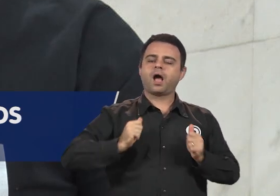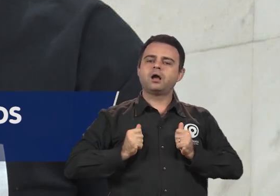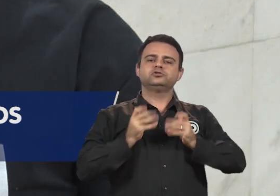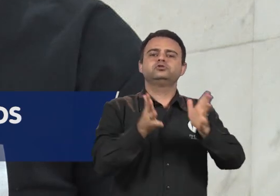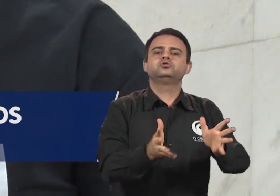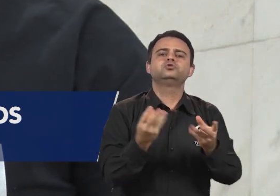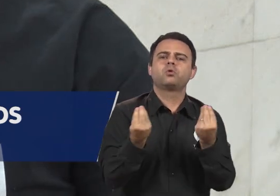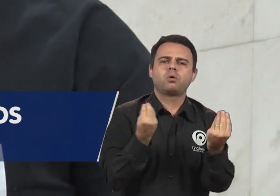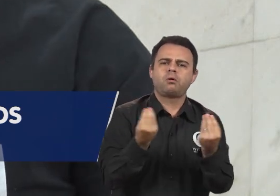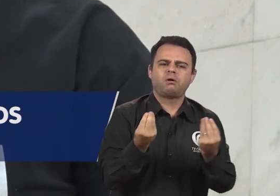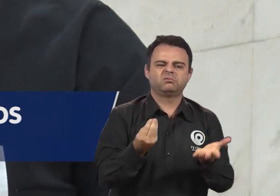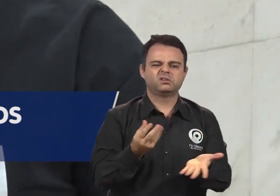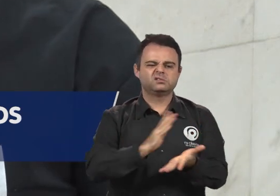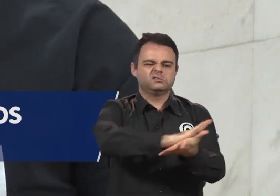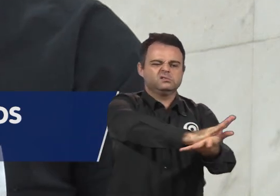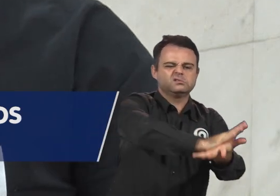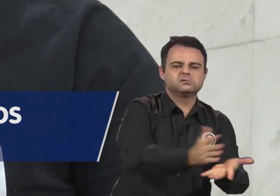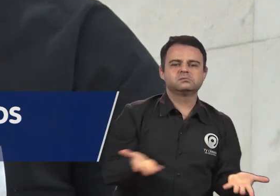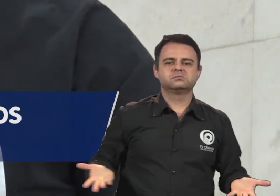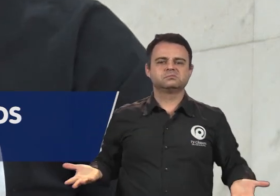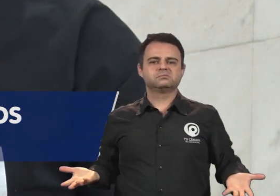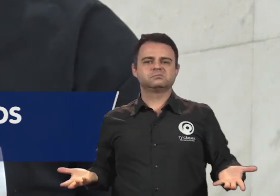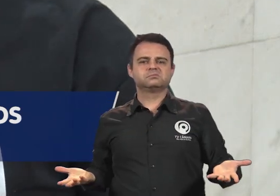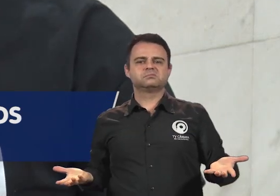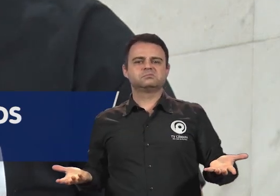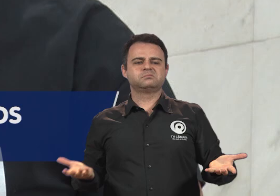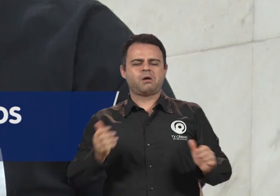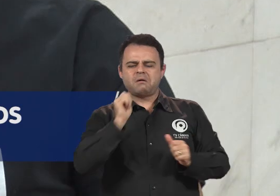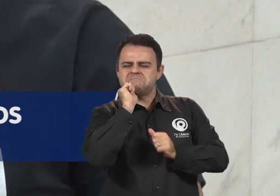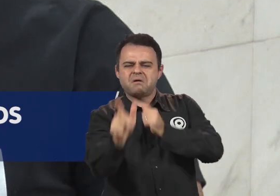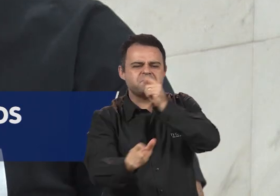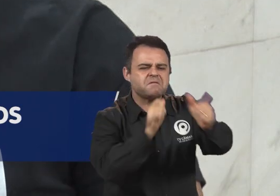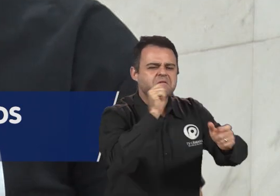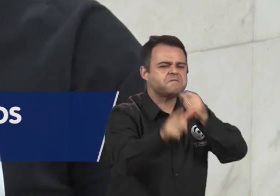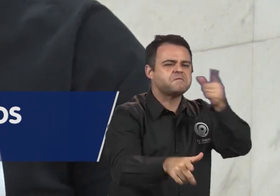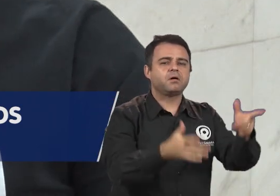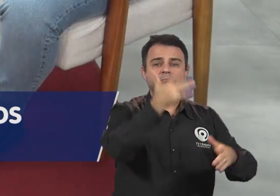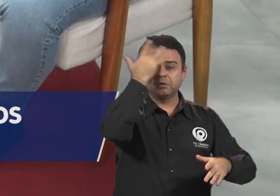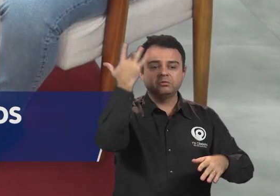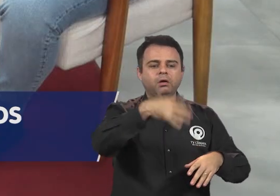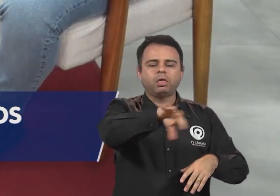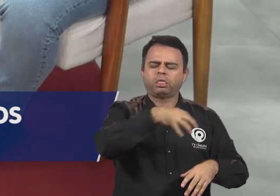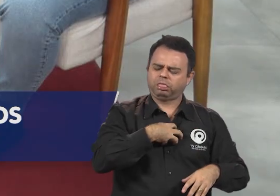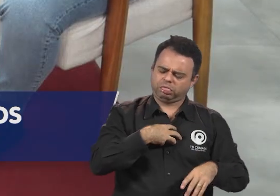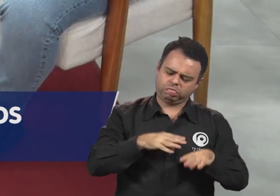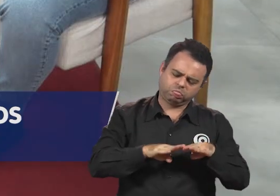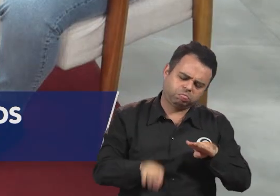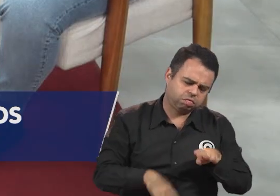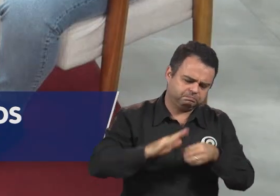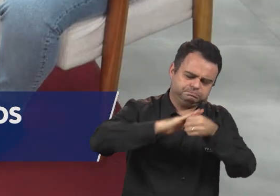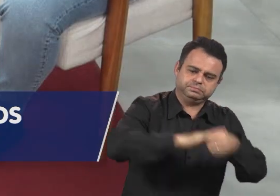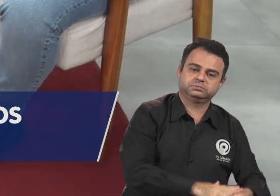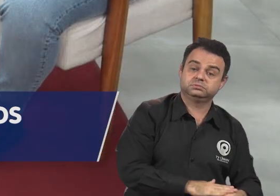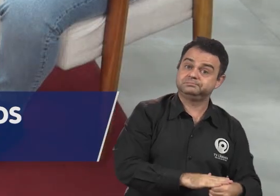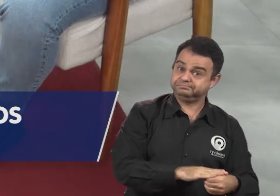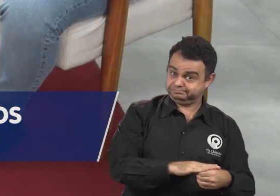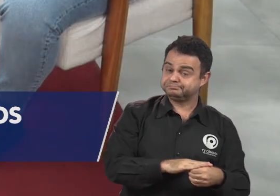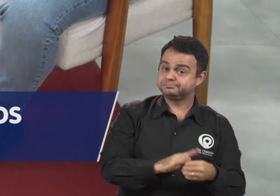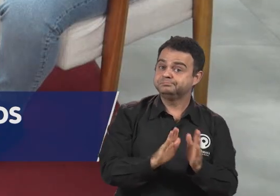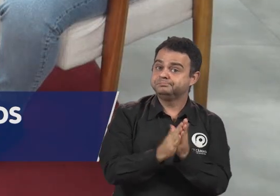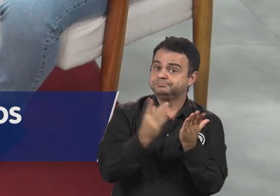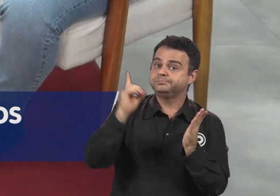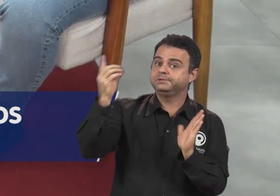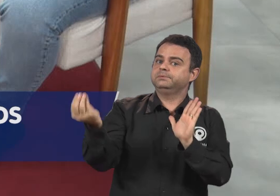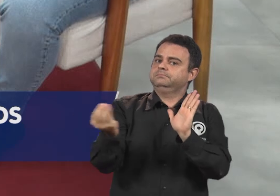que menosprezem, que causam qualquer dano à integridade humana de qualquer indivíduo. Inclusive é bíblico, quem dá aos pobres, a